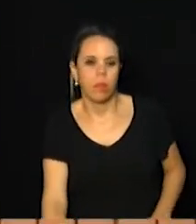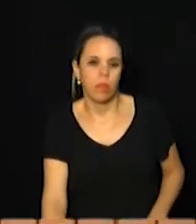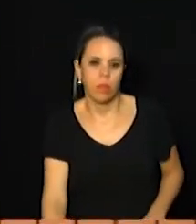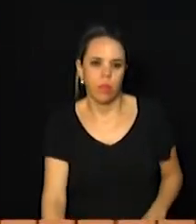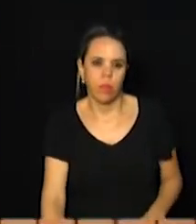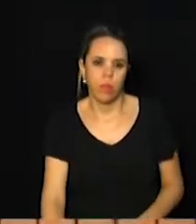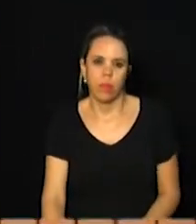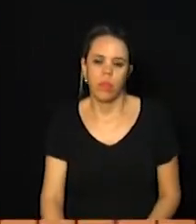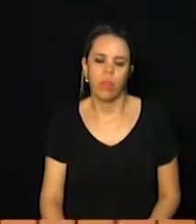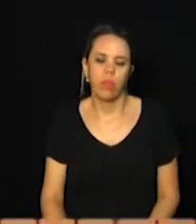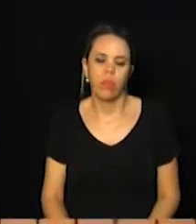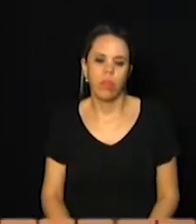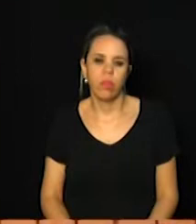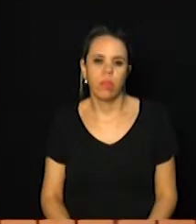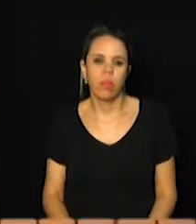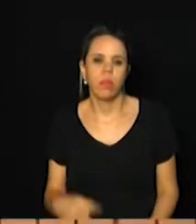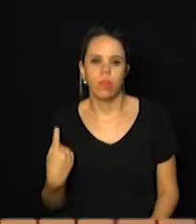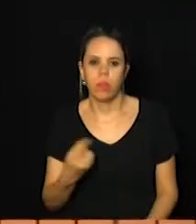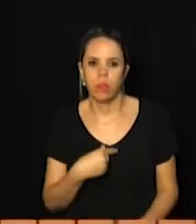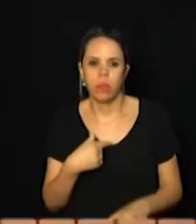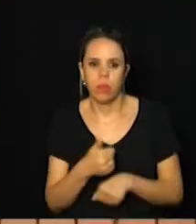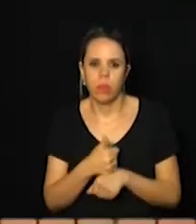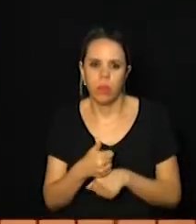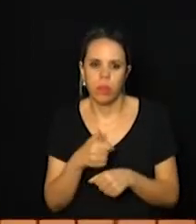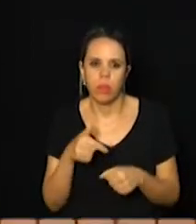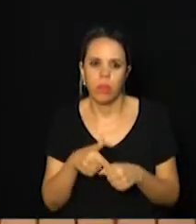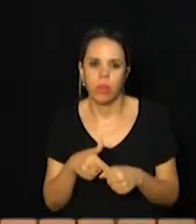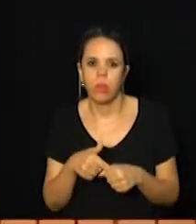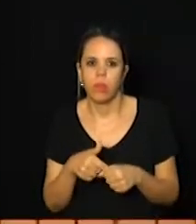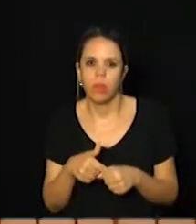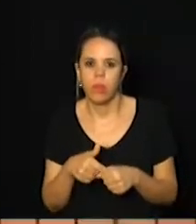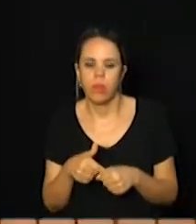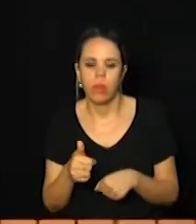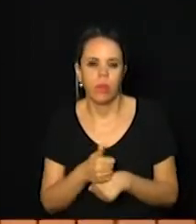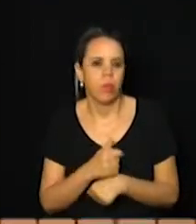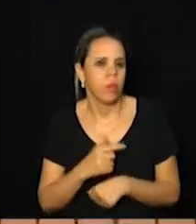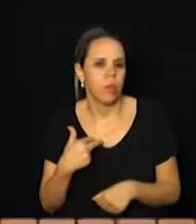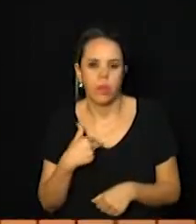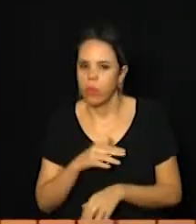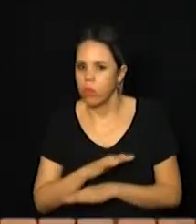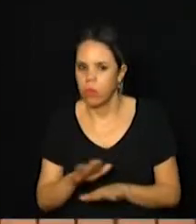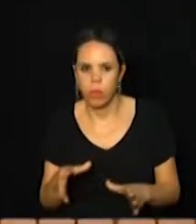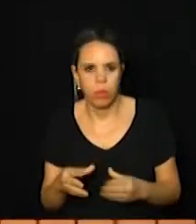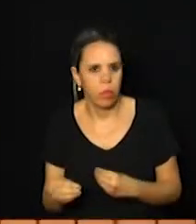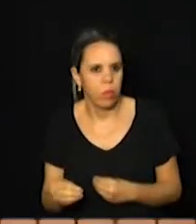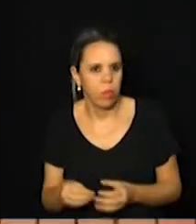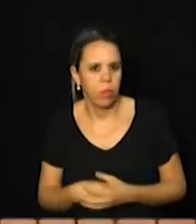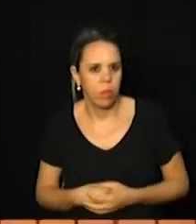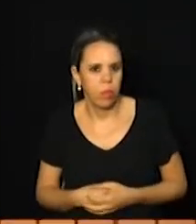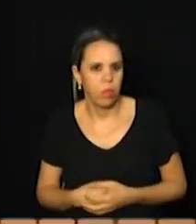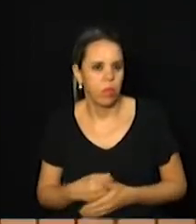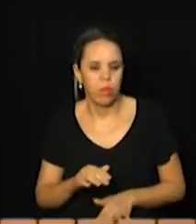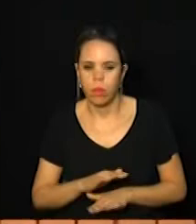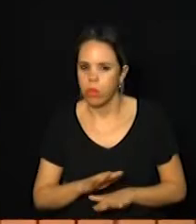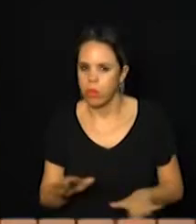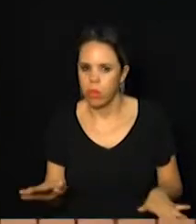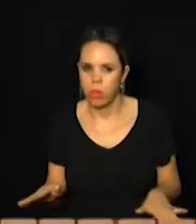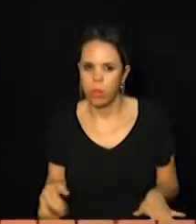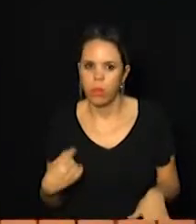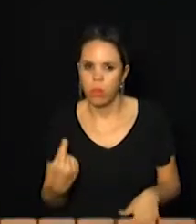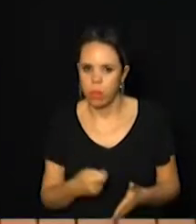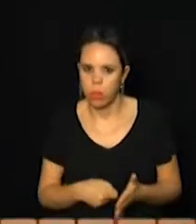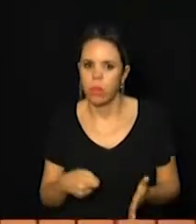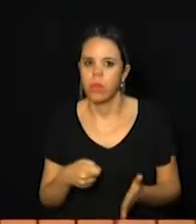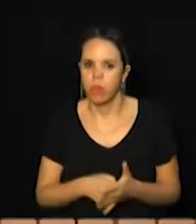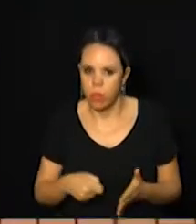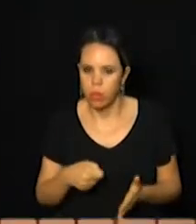de saber que realmente nós Trabalhadores em posto de gasolina essa categoria não pode acabar e não vai acabar porque